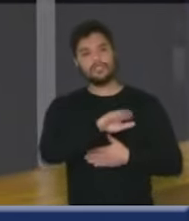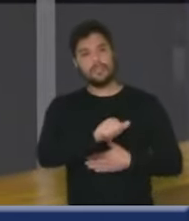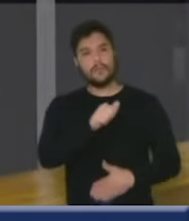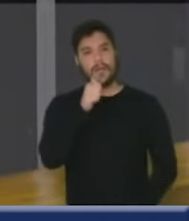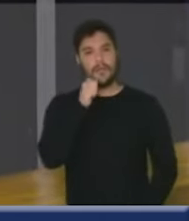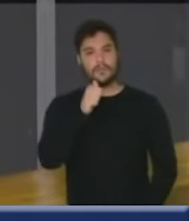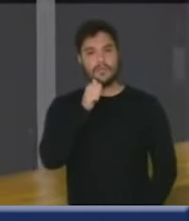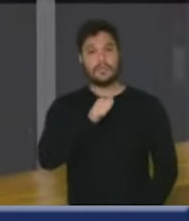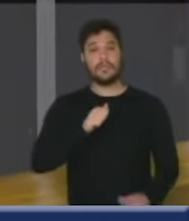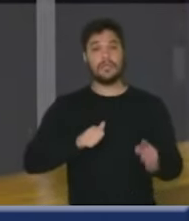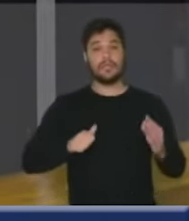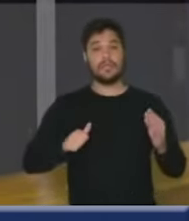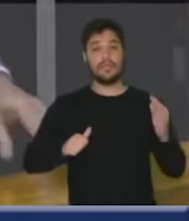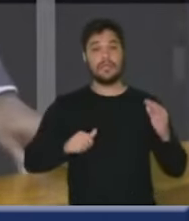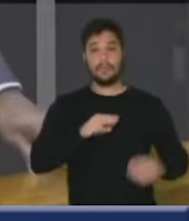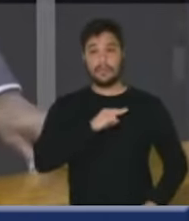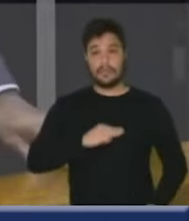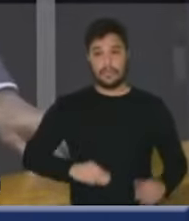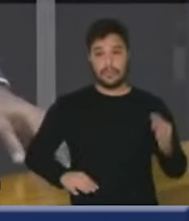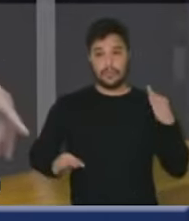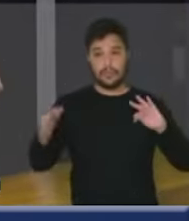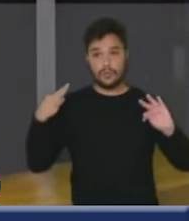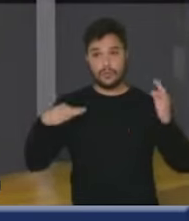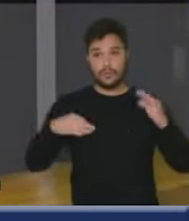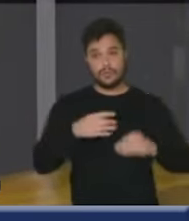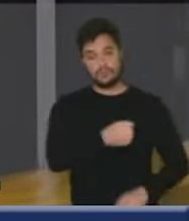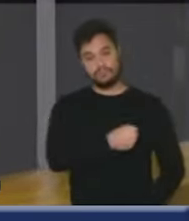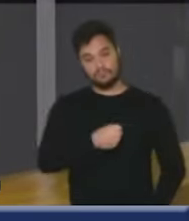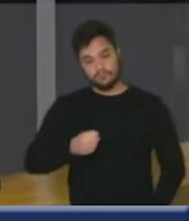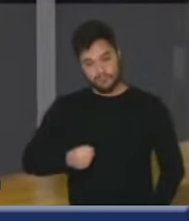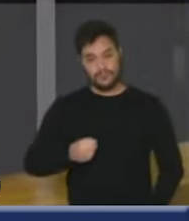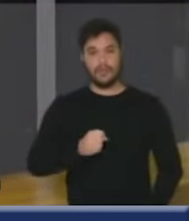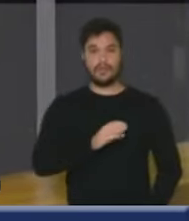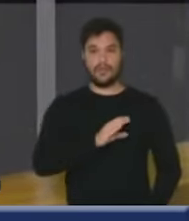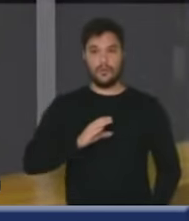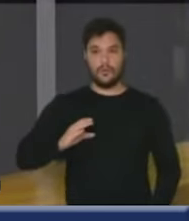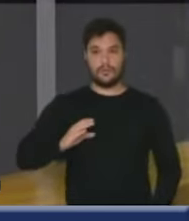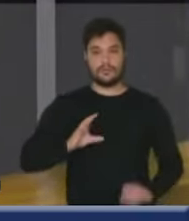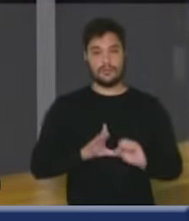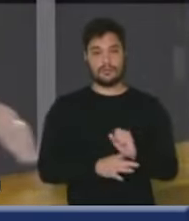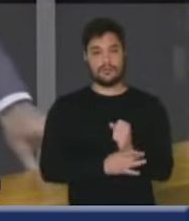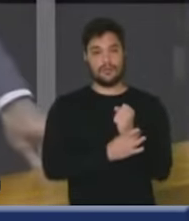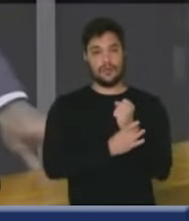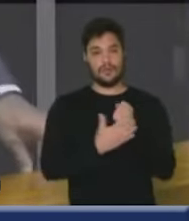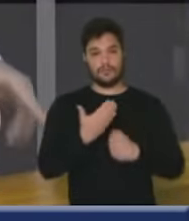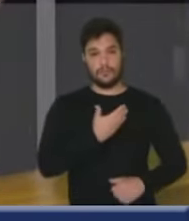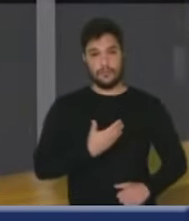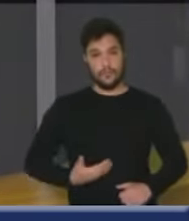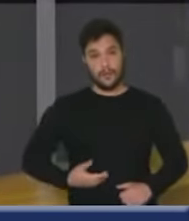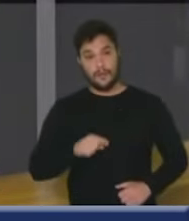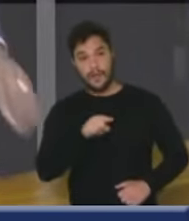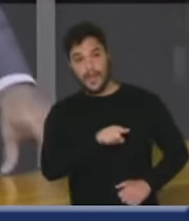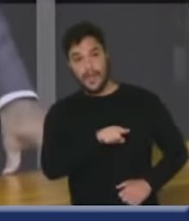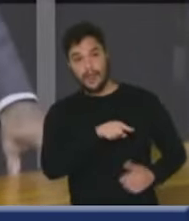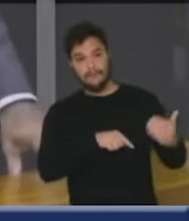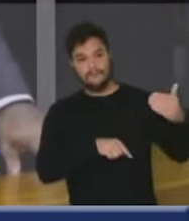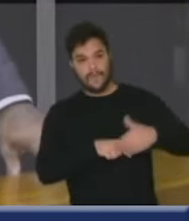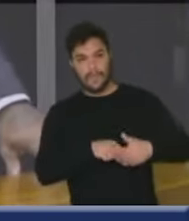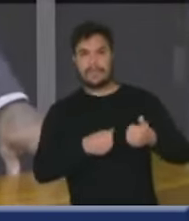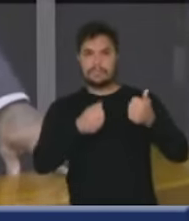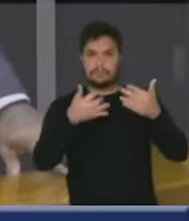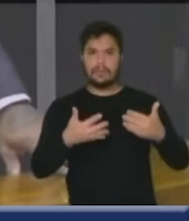nas comissões na comissão de Segurança Pública para Que ela possa prestar a esclarecimentos sobre esse fato sobre sua relação